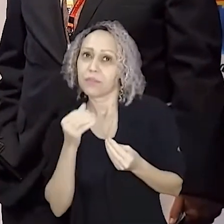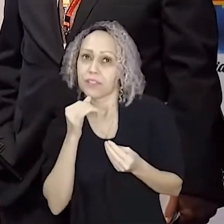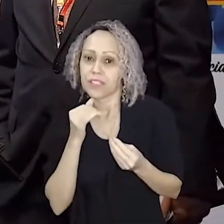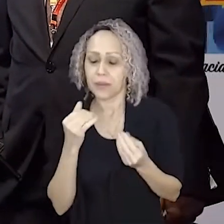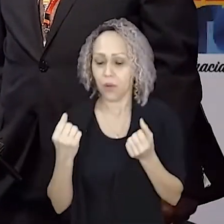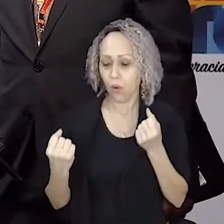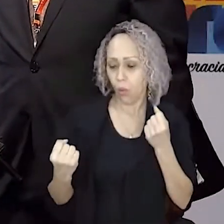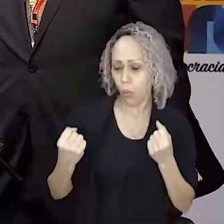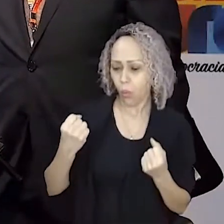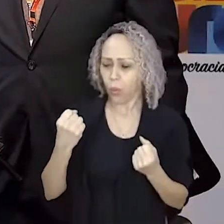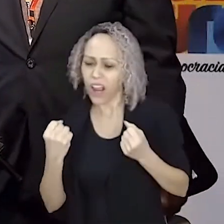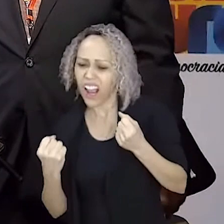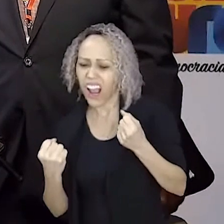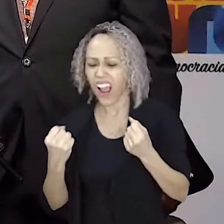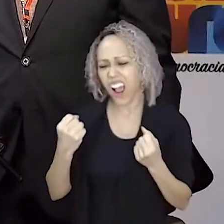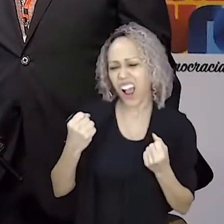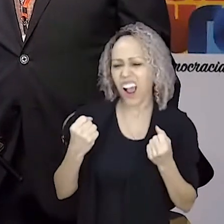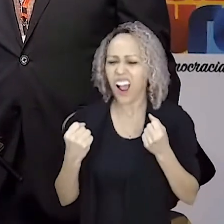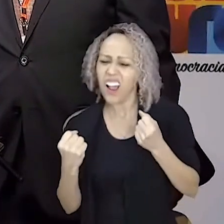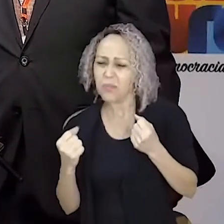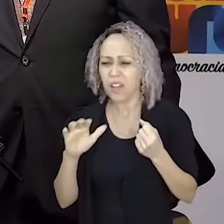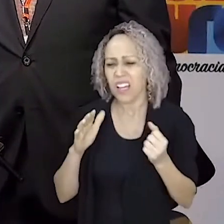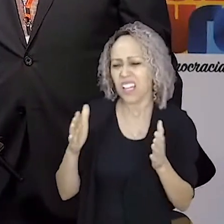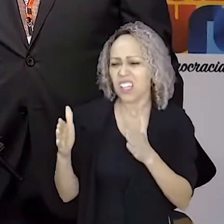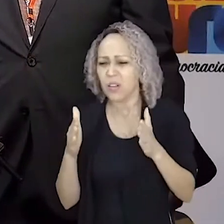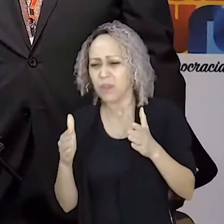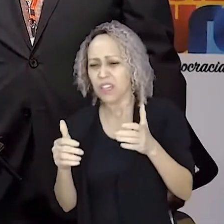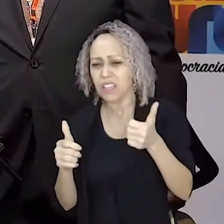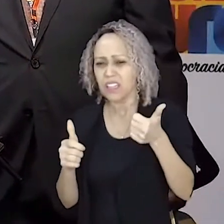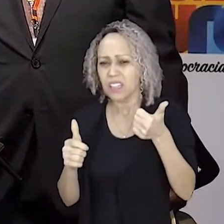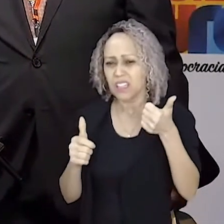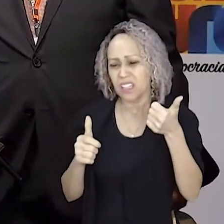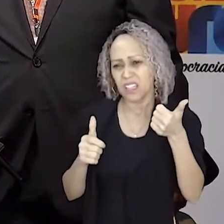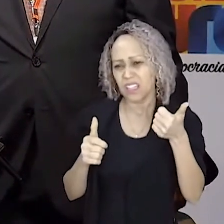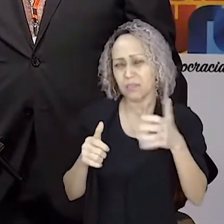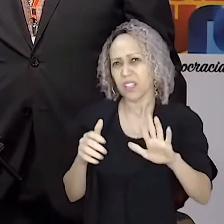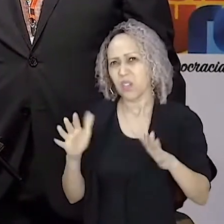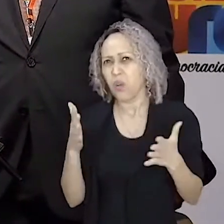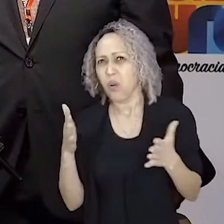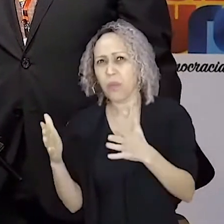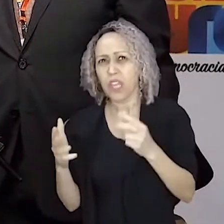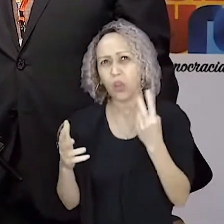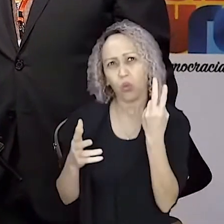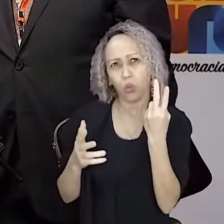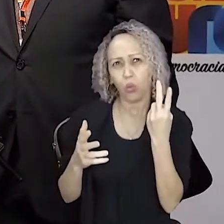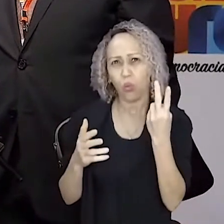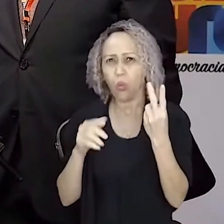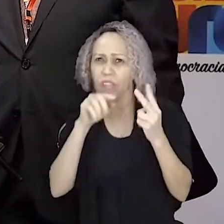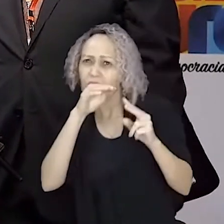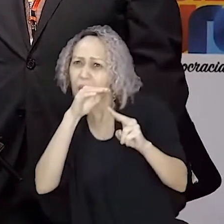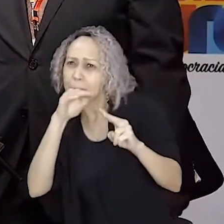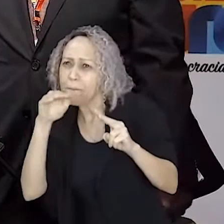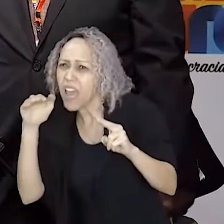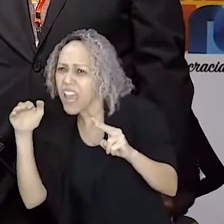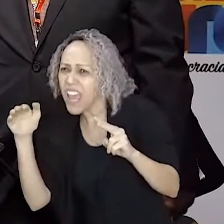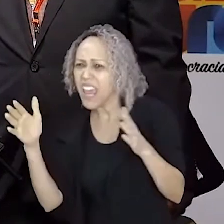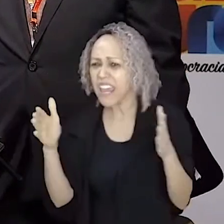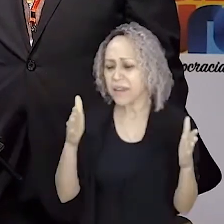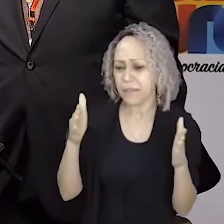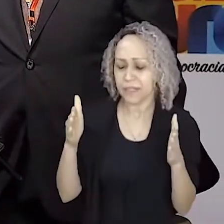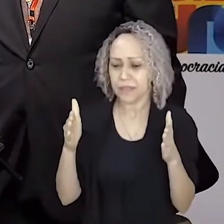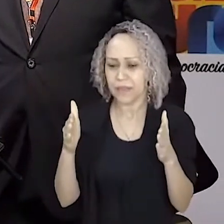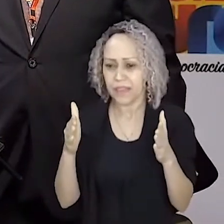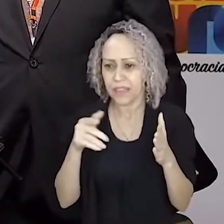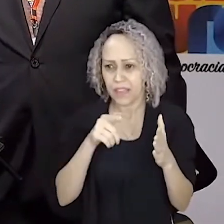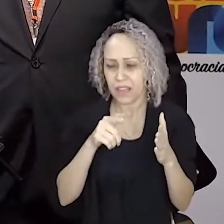de 14h30, 14h15, 14h30, e começar, no plenário do Congresso Nacional às